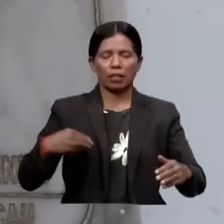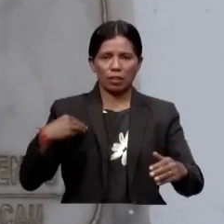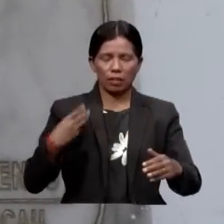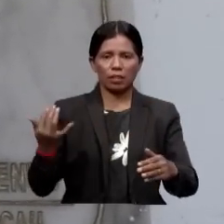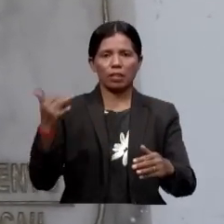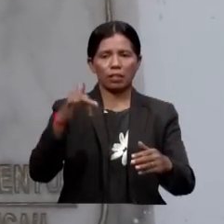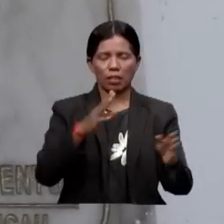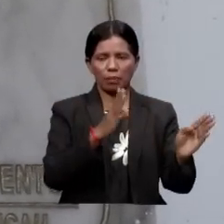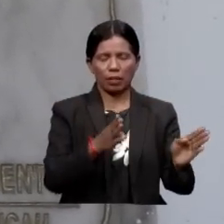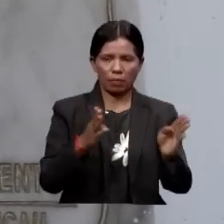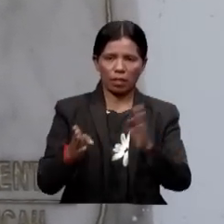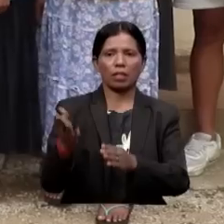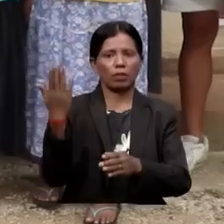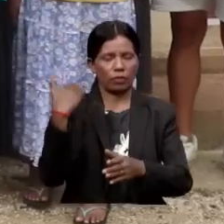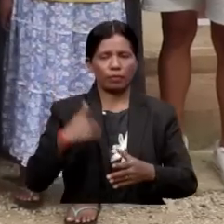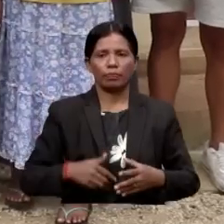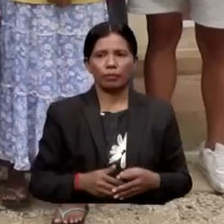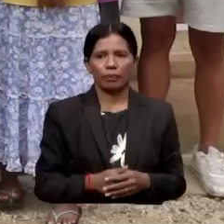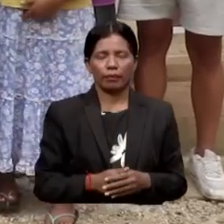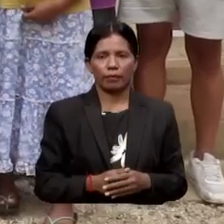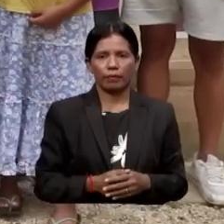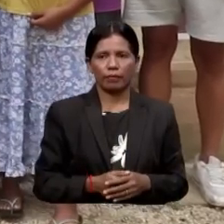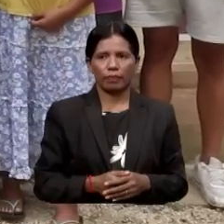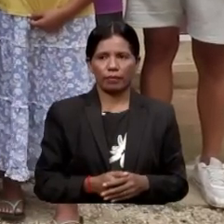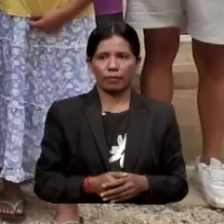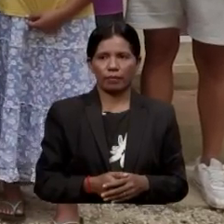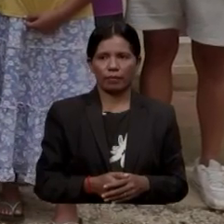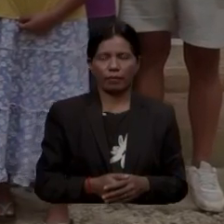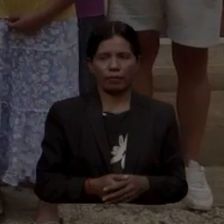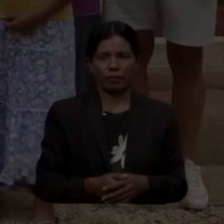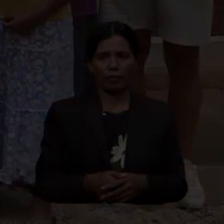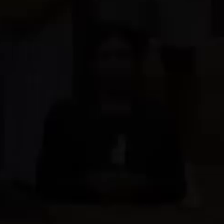Madre Sira prepara antes nem. Jimmy Fernandes, Zuvel da Costa, GMN.